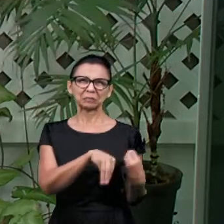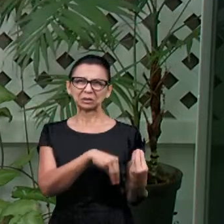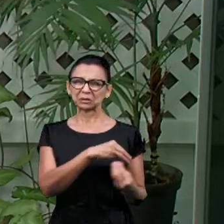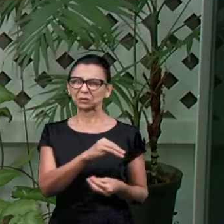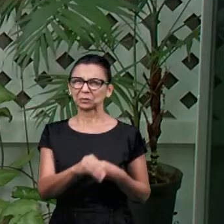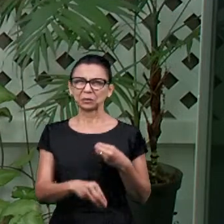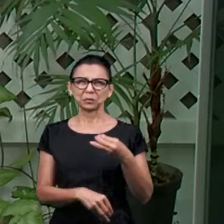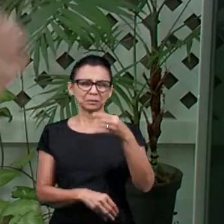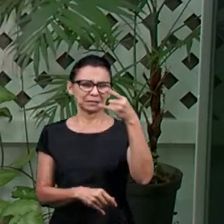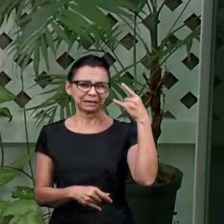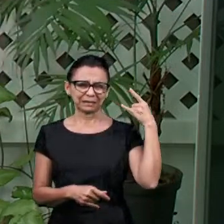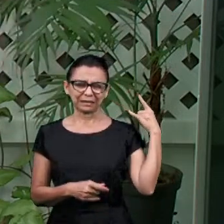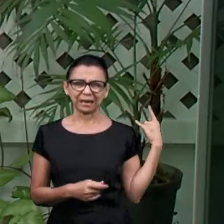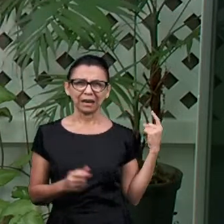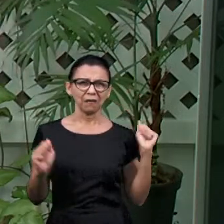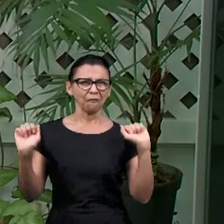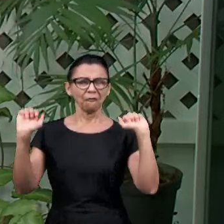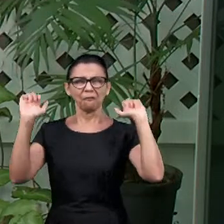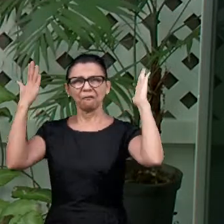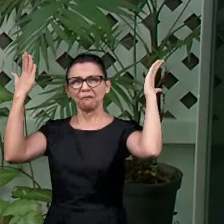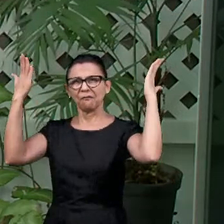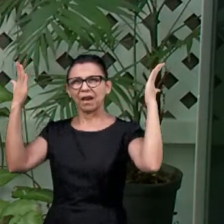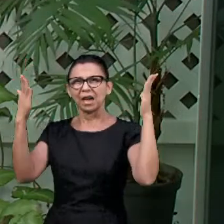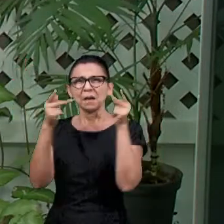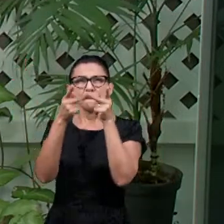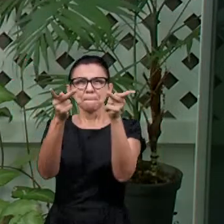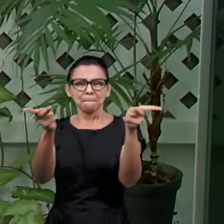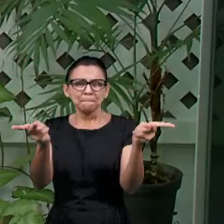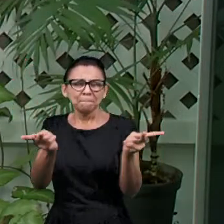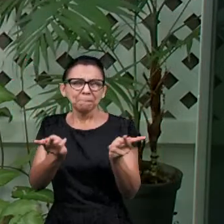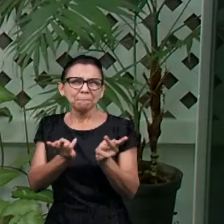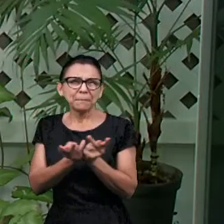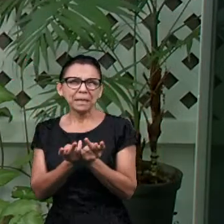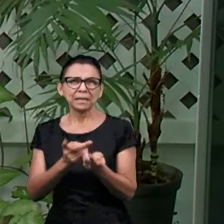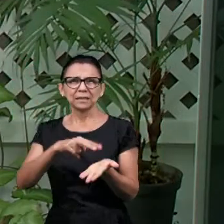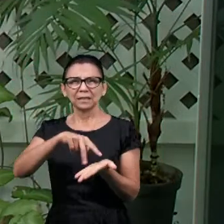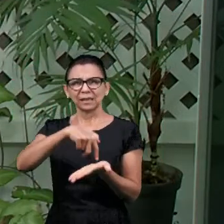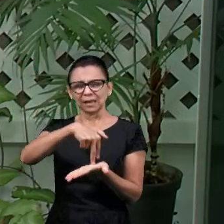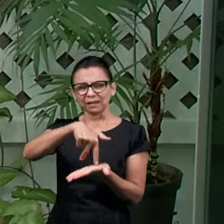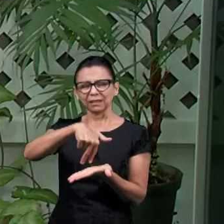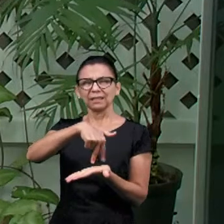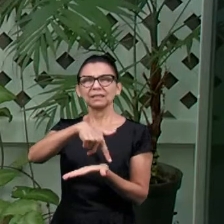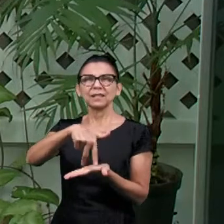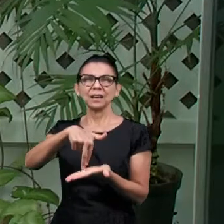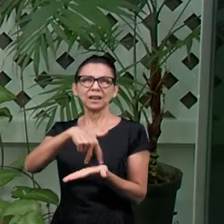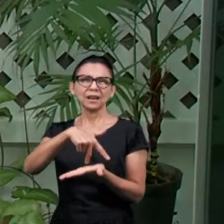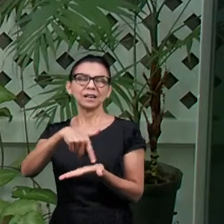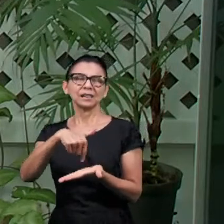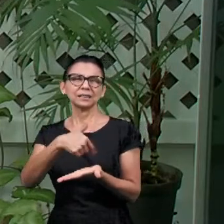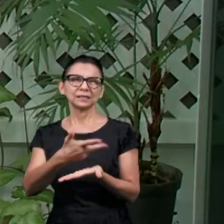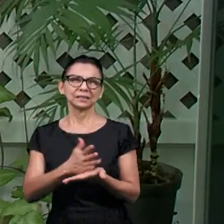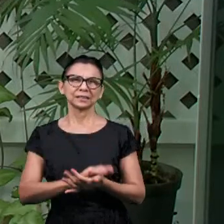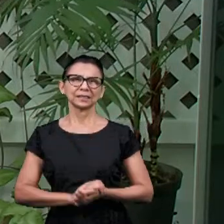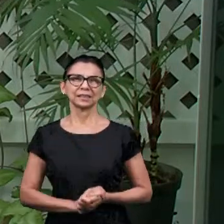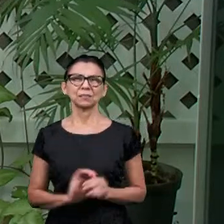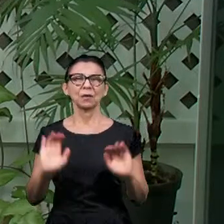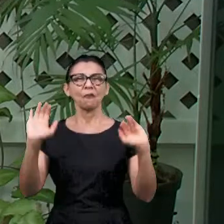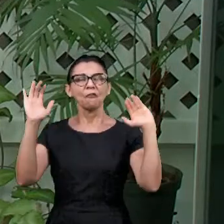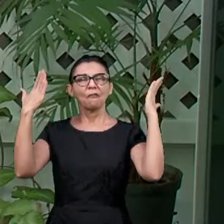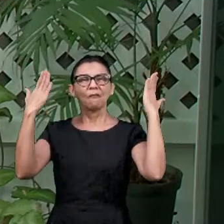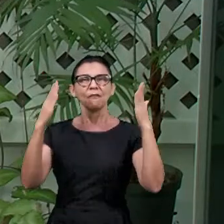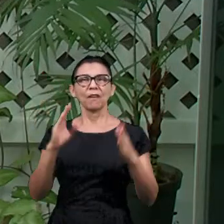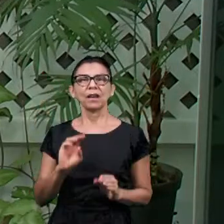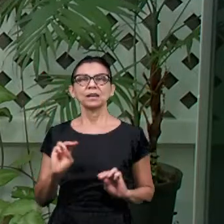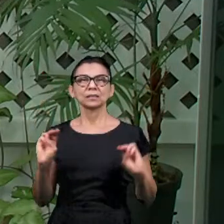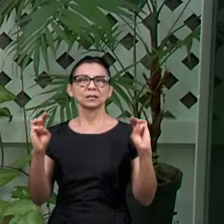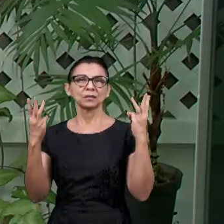movimento, pizza, reuniões à noite, não é? Uma noite no Havaí, essas coisas todas, na beira de uma piscina.